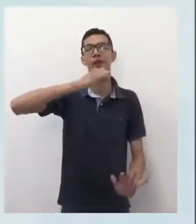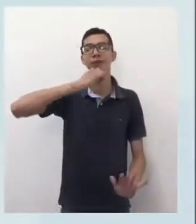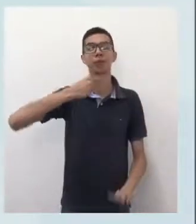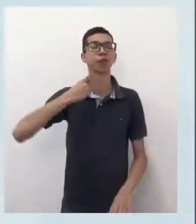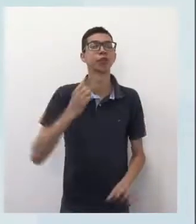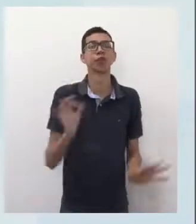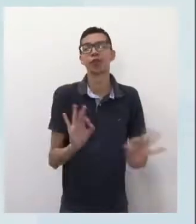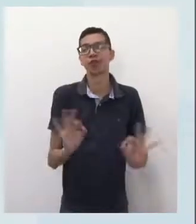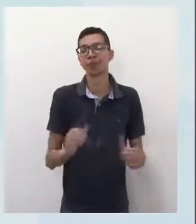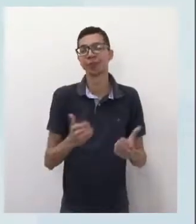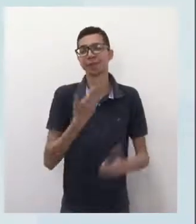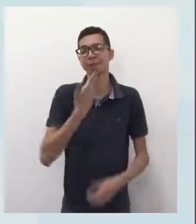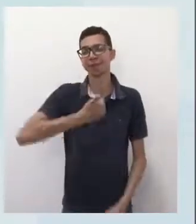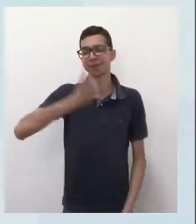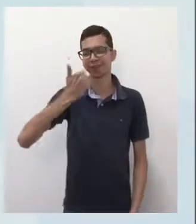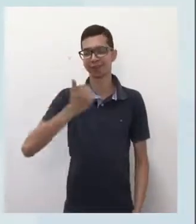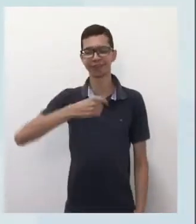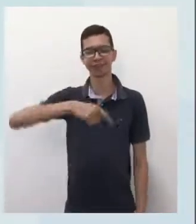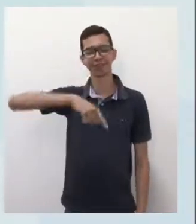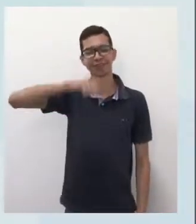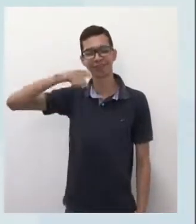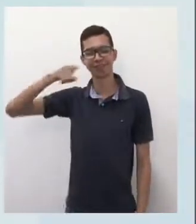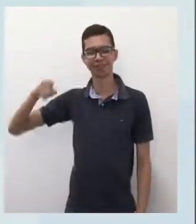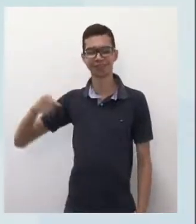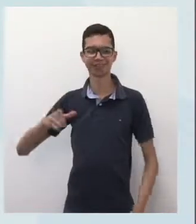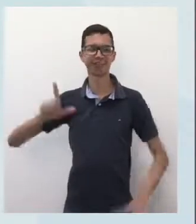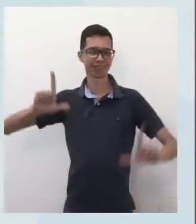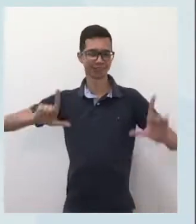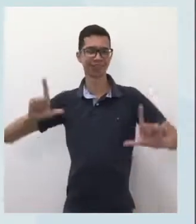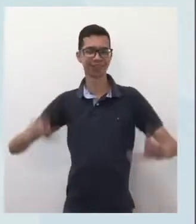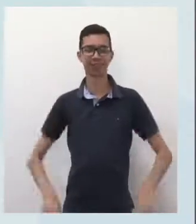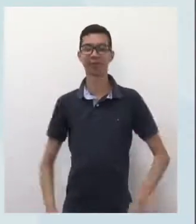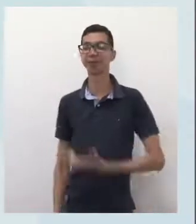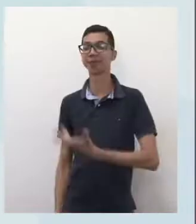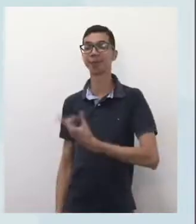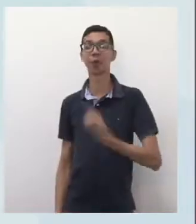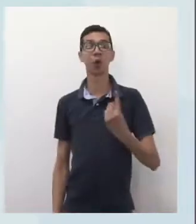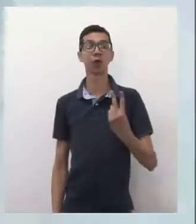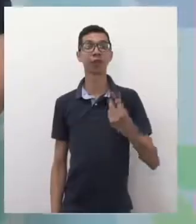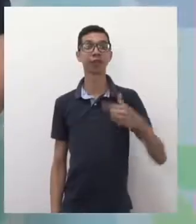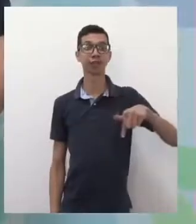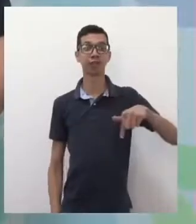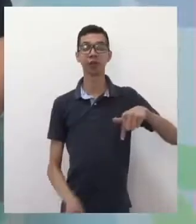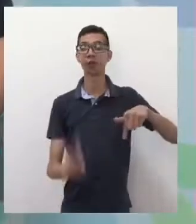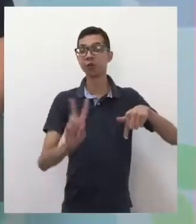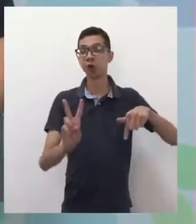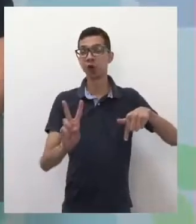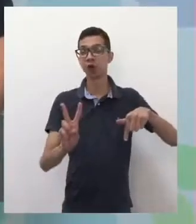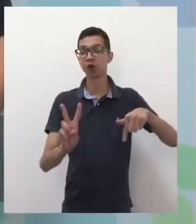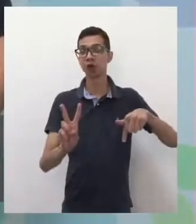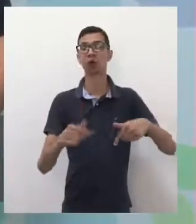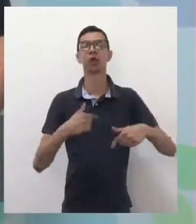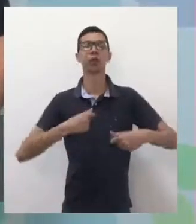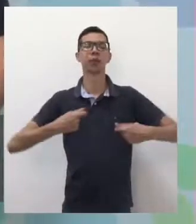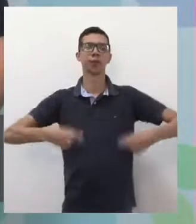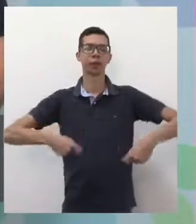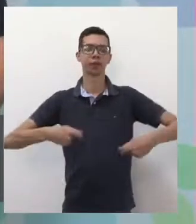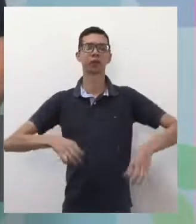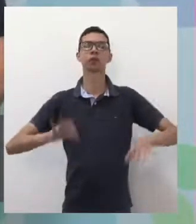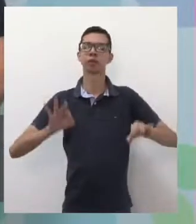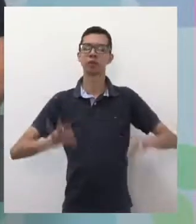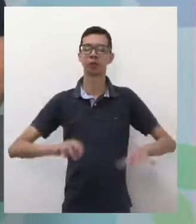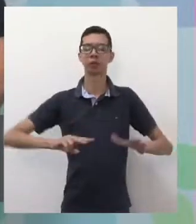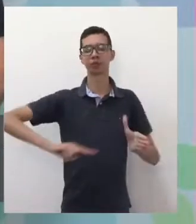127 volts. Muito bem. Isso aqui é a tomada adequada que eu devo ligar